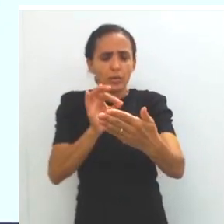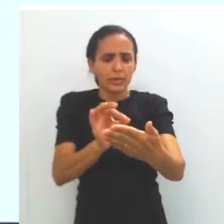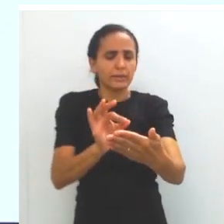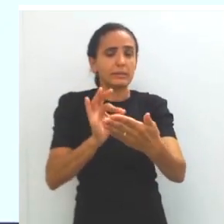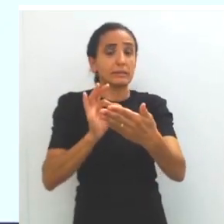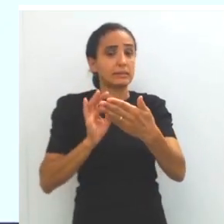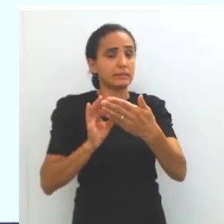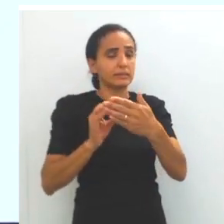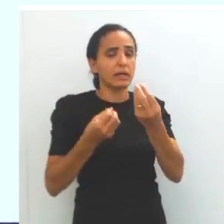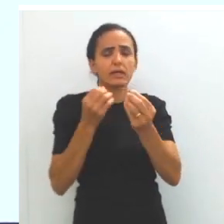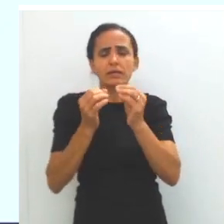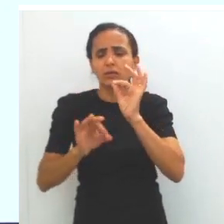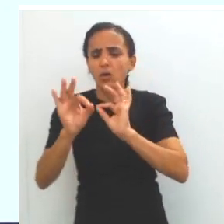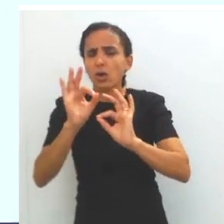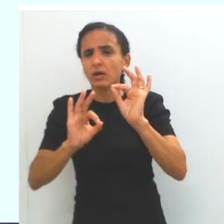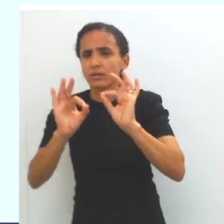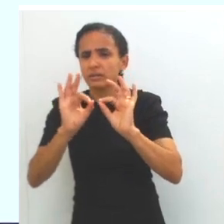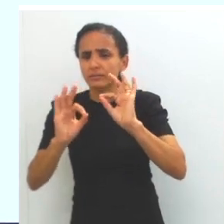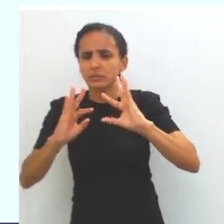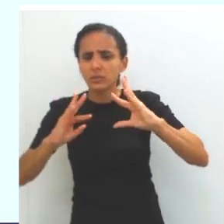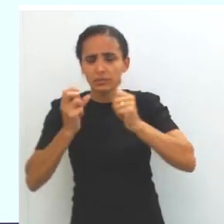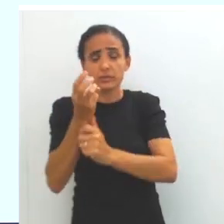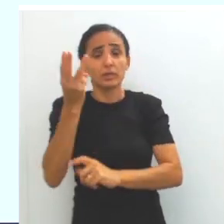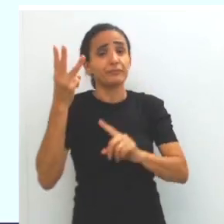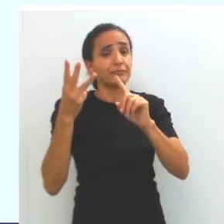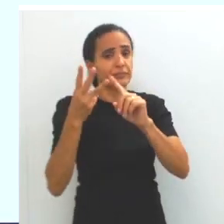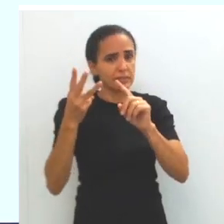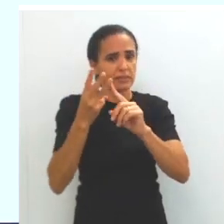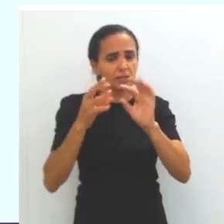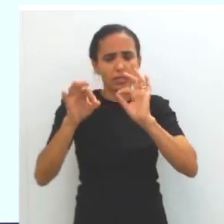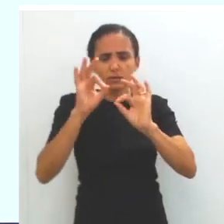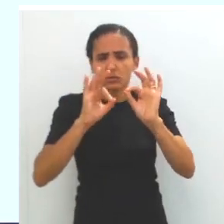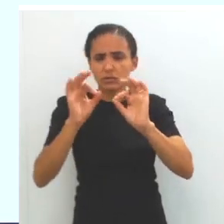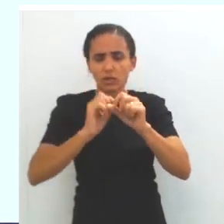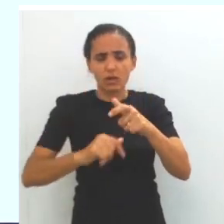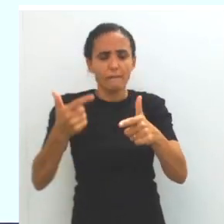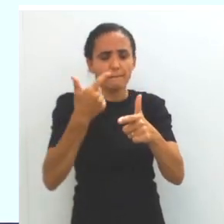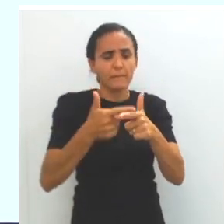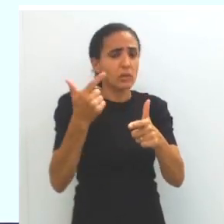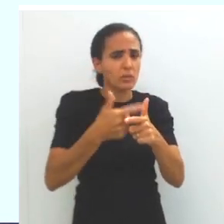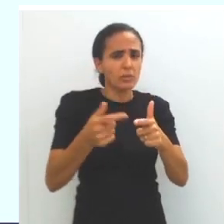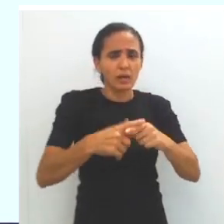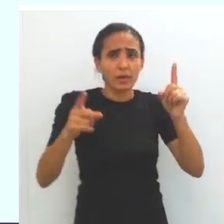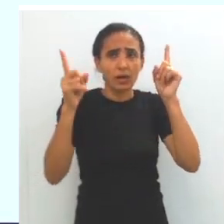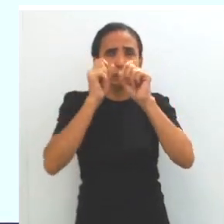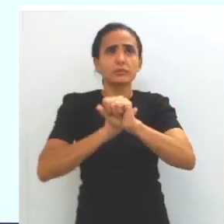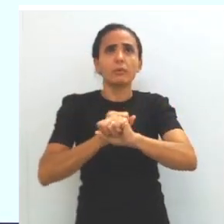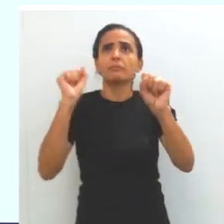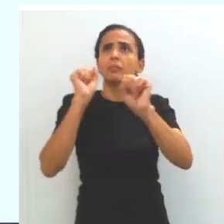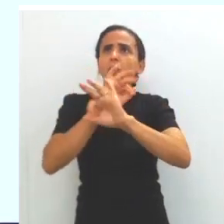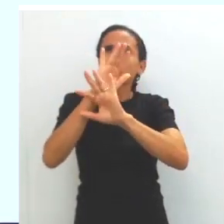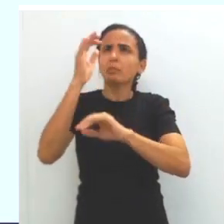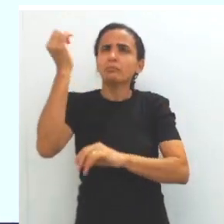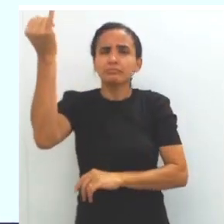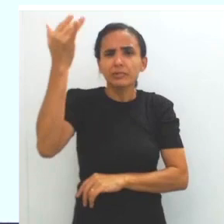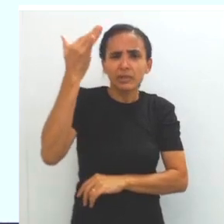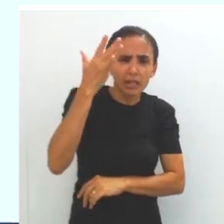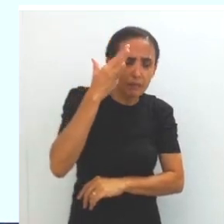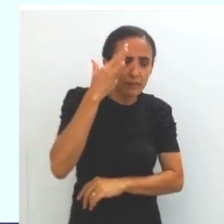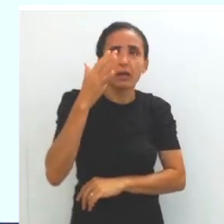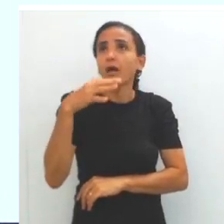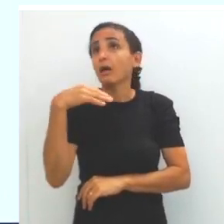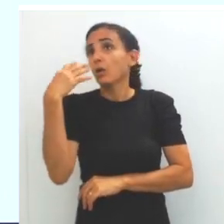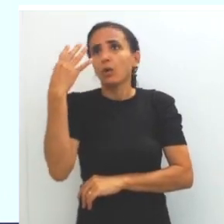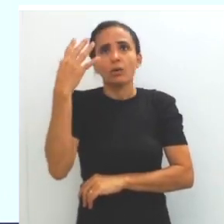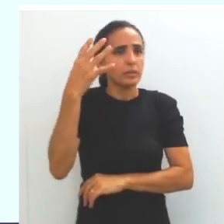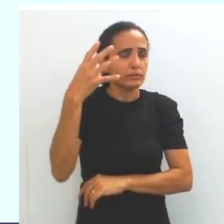esse ponto focal. Aí a gente foi para o astigmatismo, e o astigmatismo são vários pontos focais.